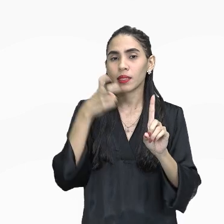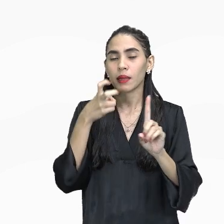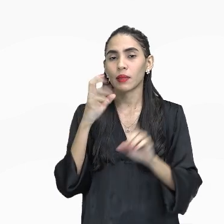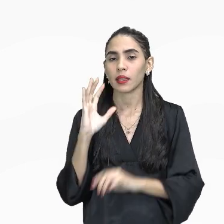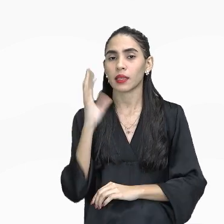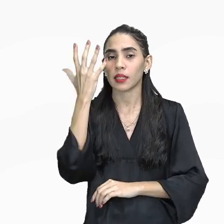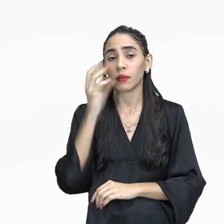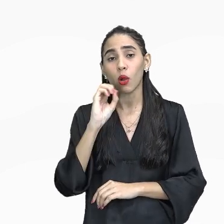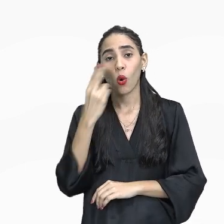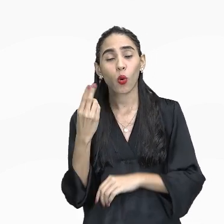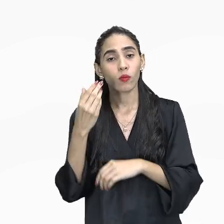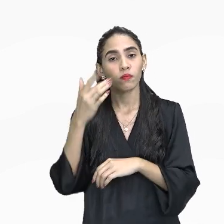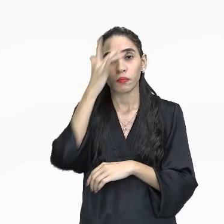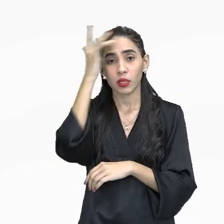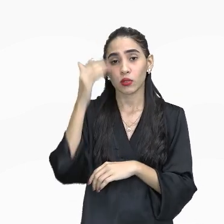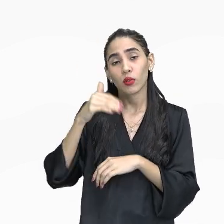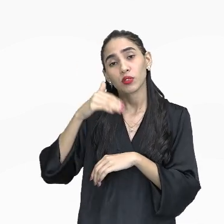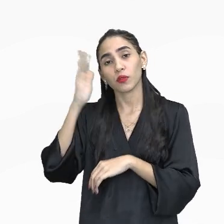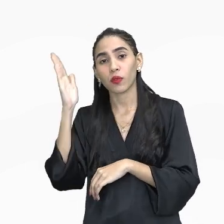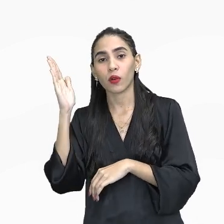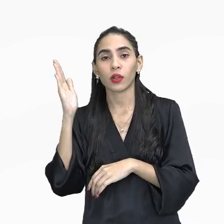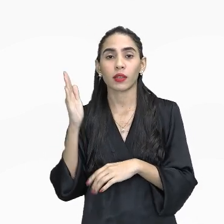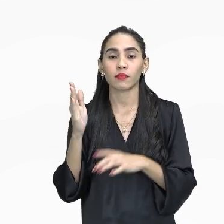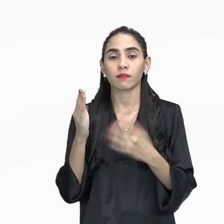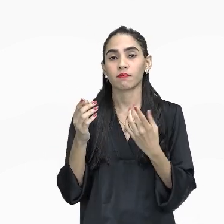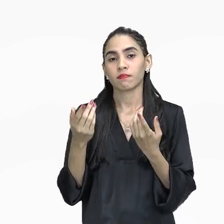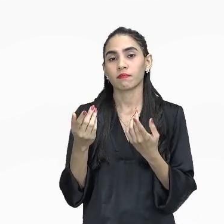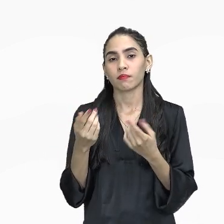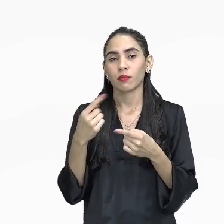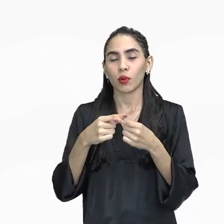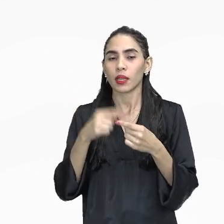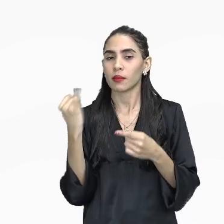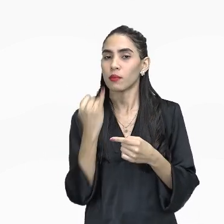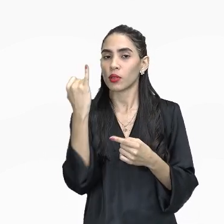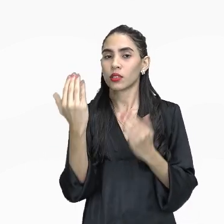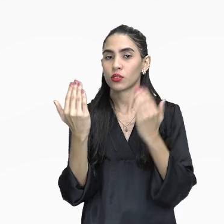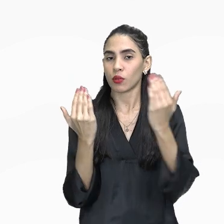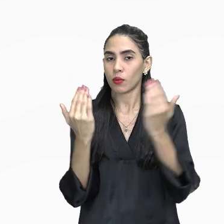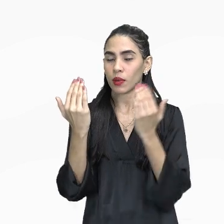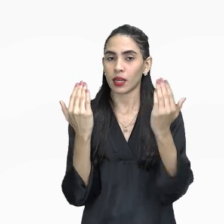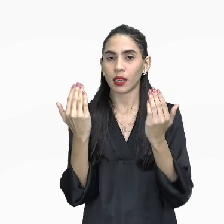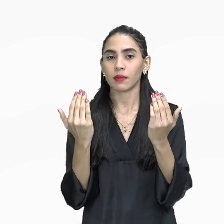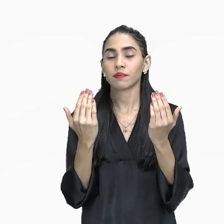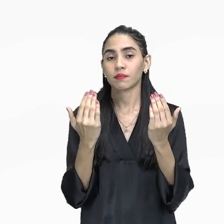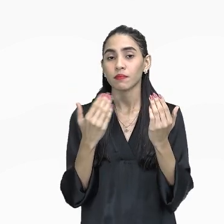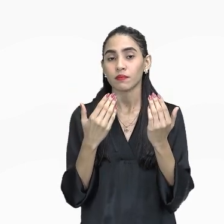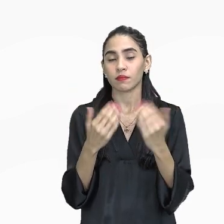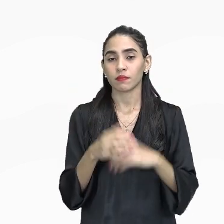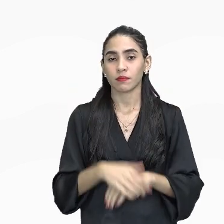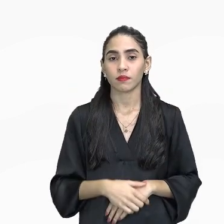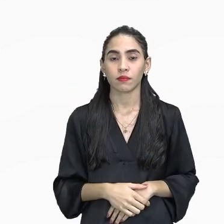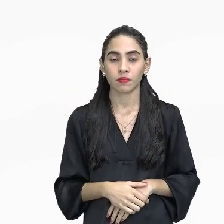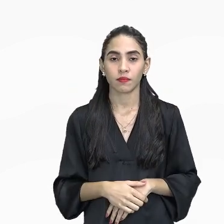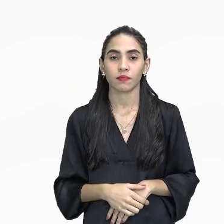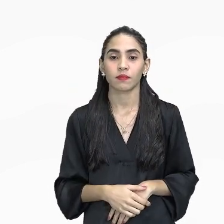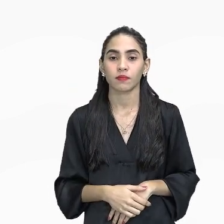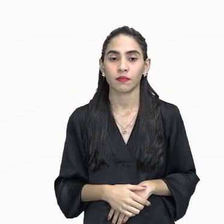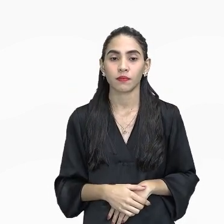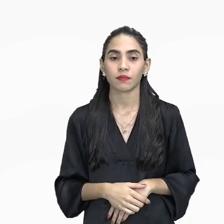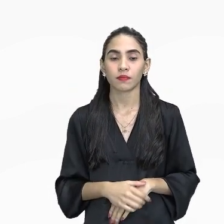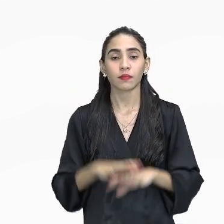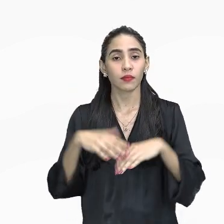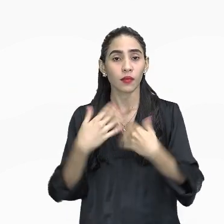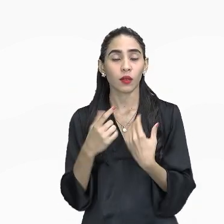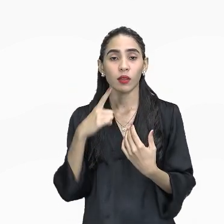fora, até mesmo para comparar essas opiniões para poder apresentar os resultados, né, professora? Exatamente. Então, com